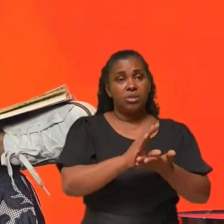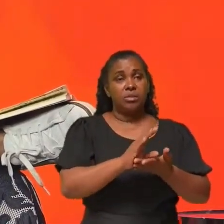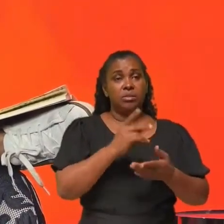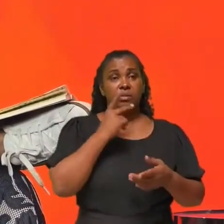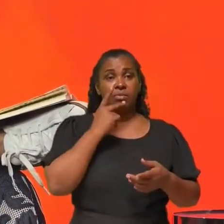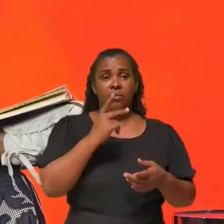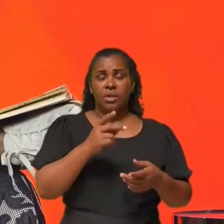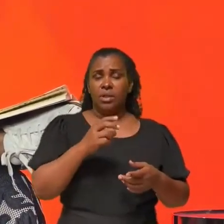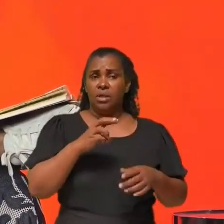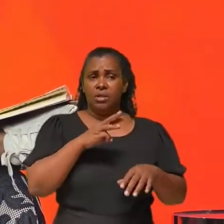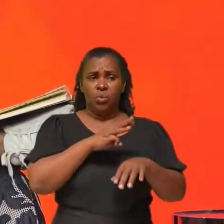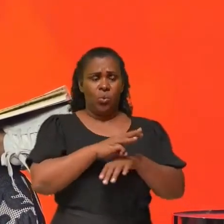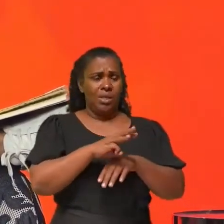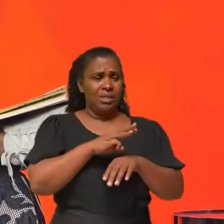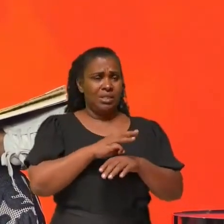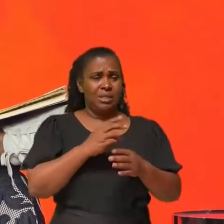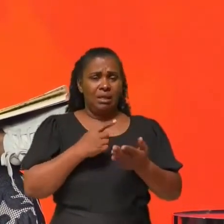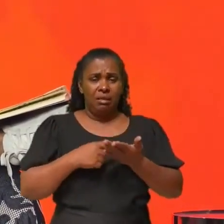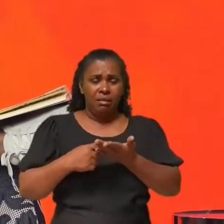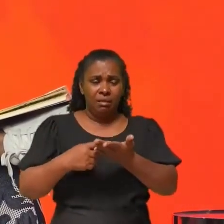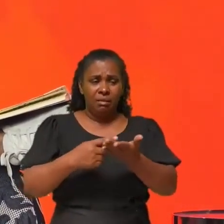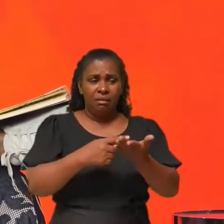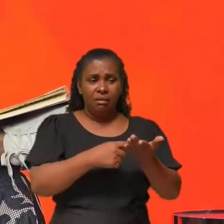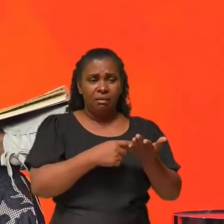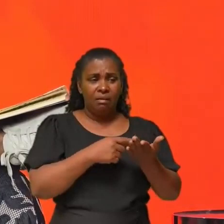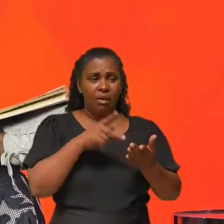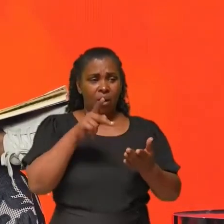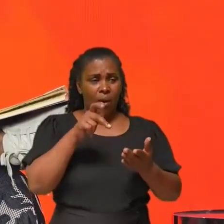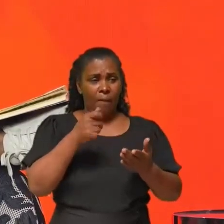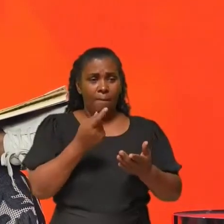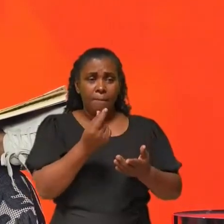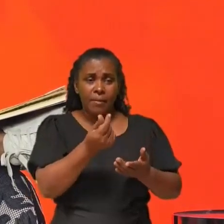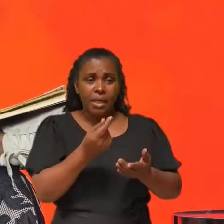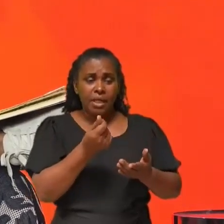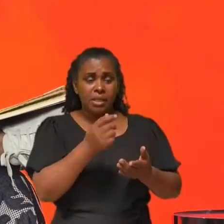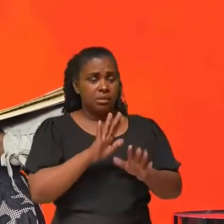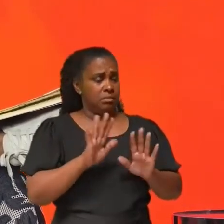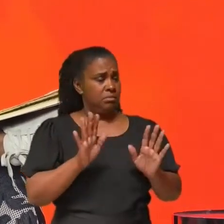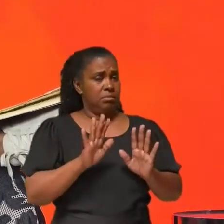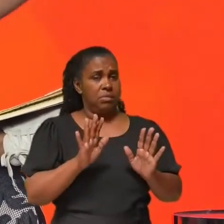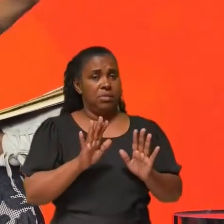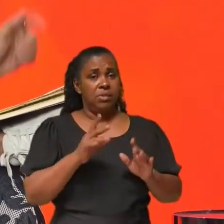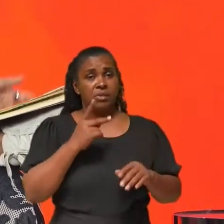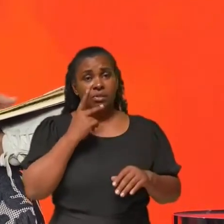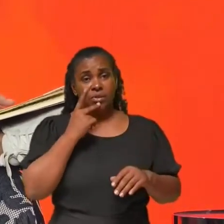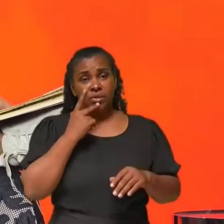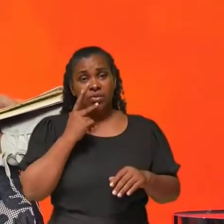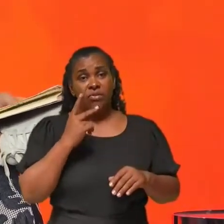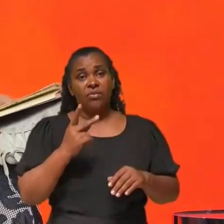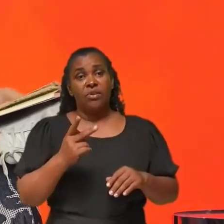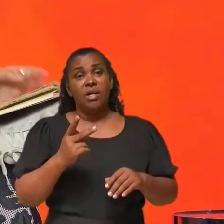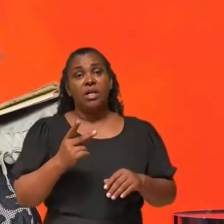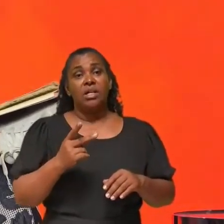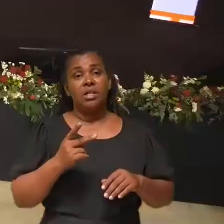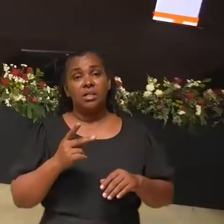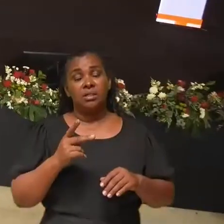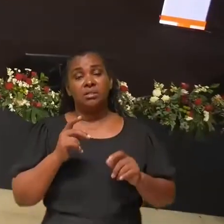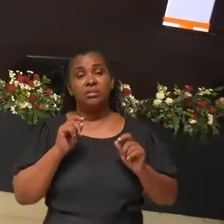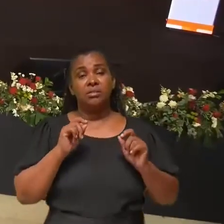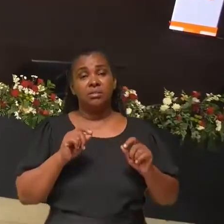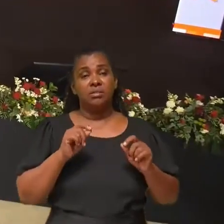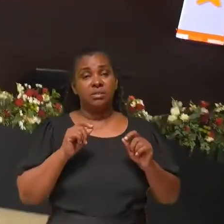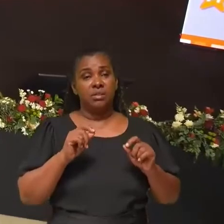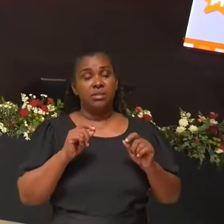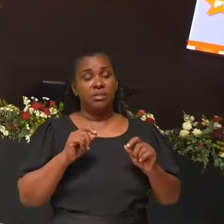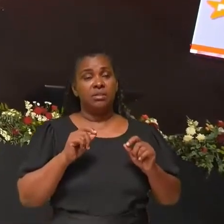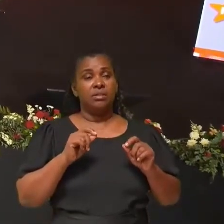está falando aqui... E chamam de tia do Zap, mas são mais os tios, viu? Que compartilham, tem um negócio aí. A gente está falando